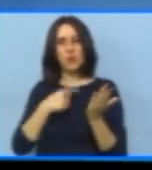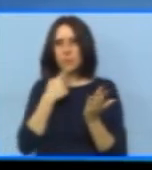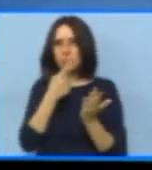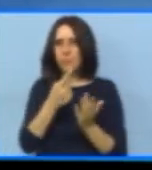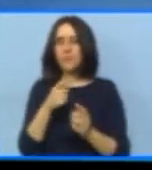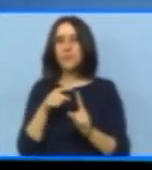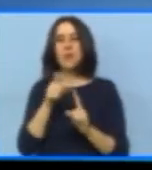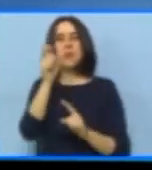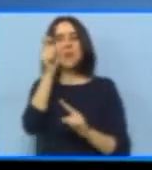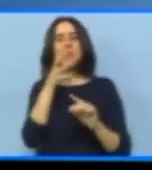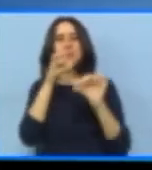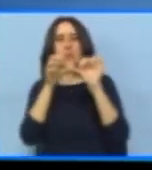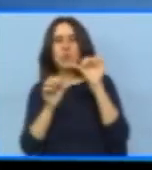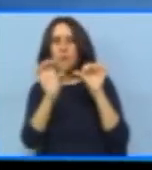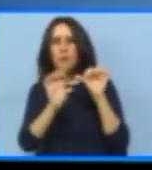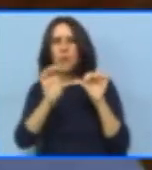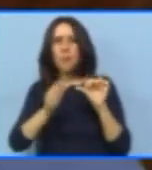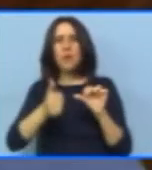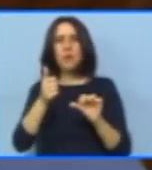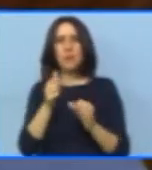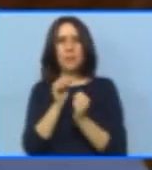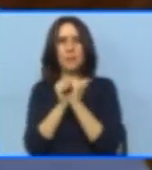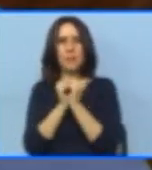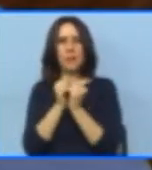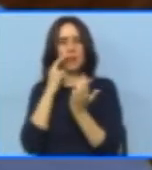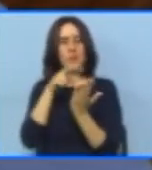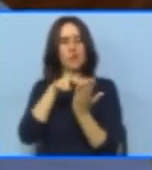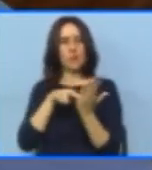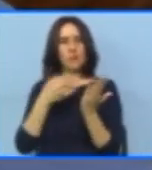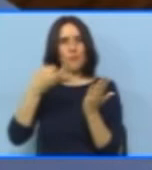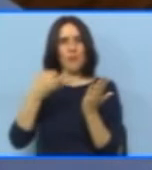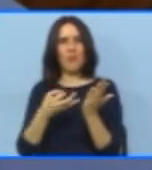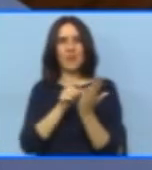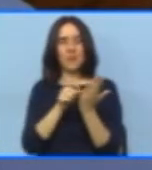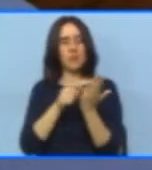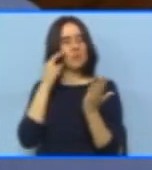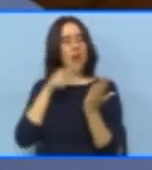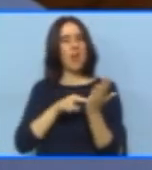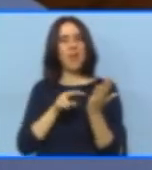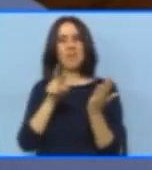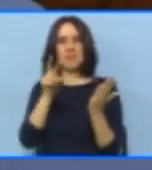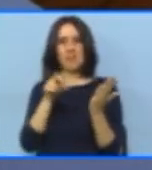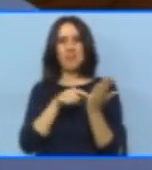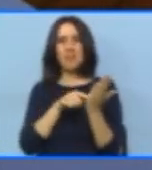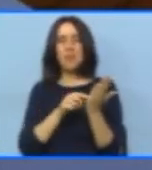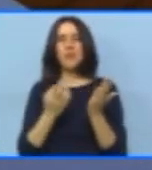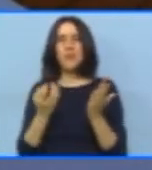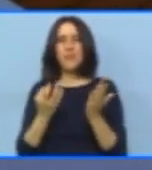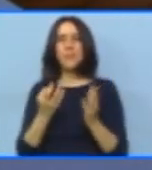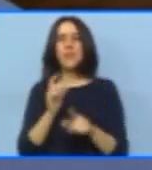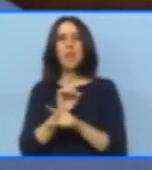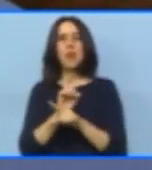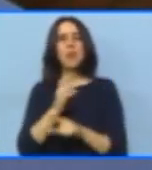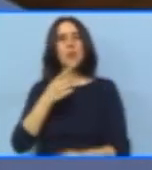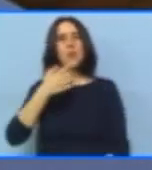discursa, sobretudo quando retira os olhos do papel de um discurso formalmente escrito. Alguém, logo no dia em que